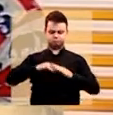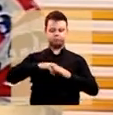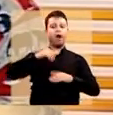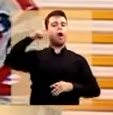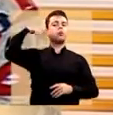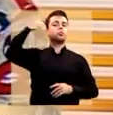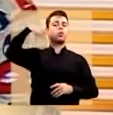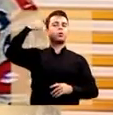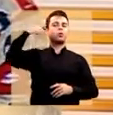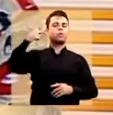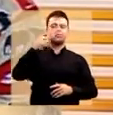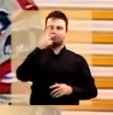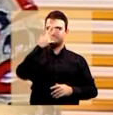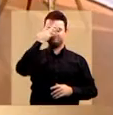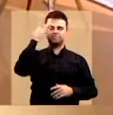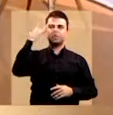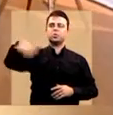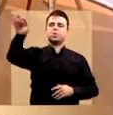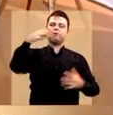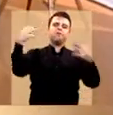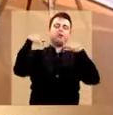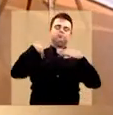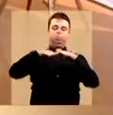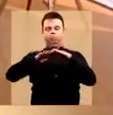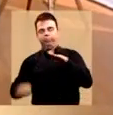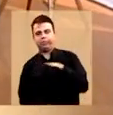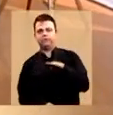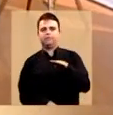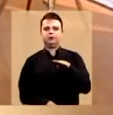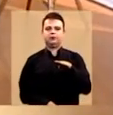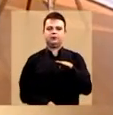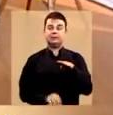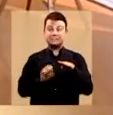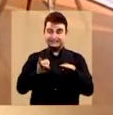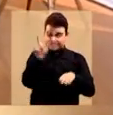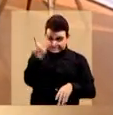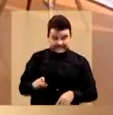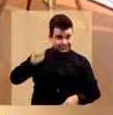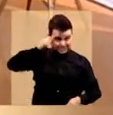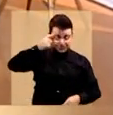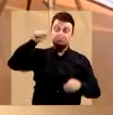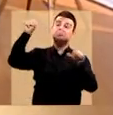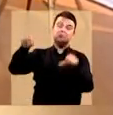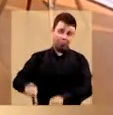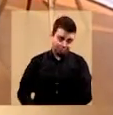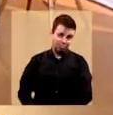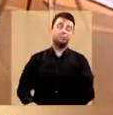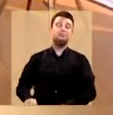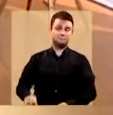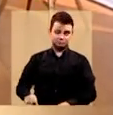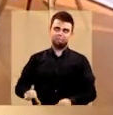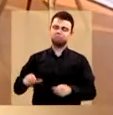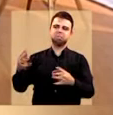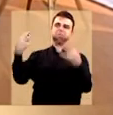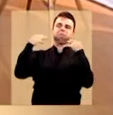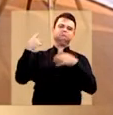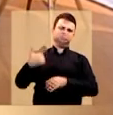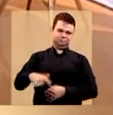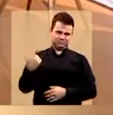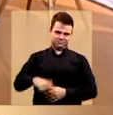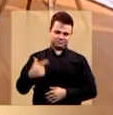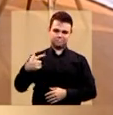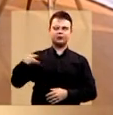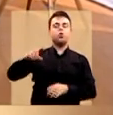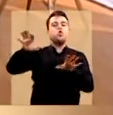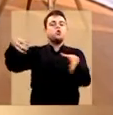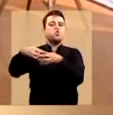artista, né? A profissão já de artista é... já é colocada. Então, imagina para um artista negro. Como que ele vai escoar essa sua produção? Então, nesses 10 anos que eu estou com o grupo